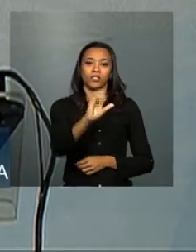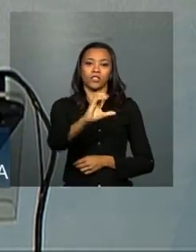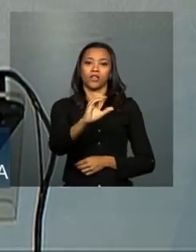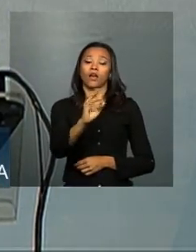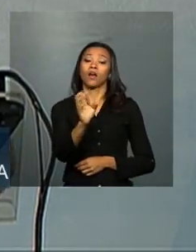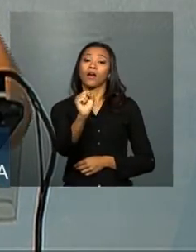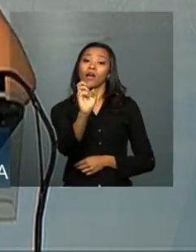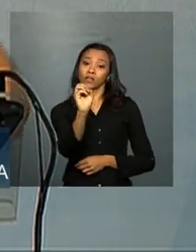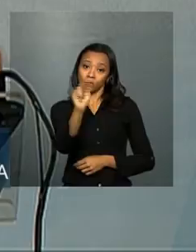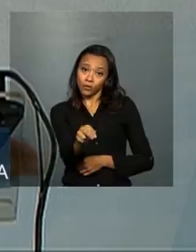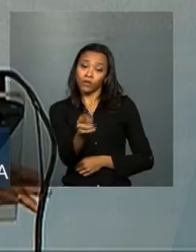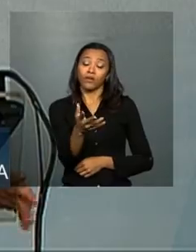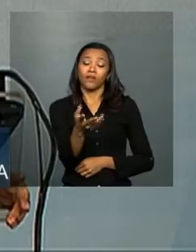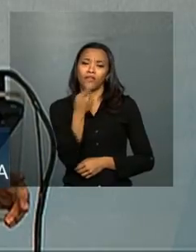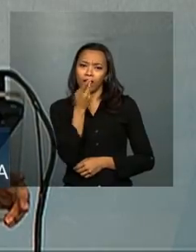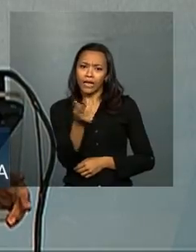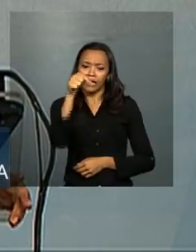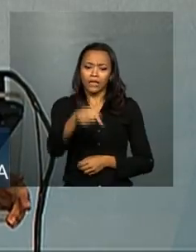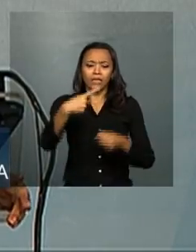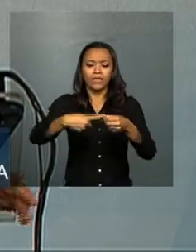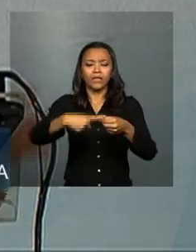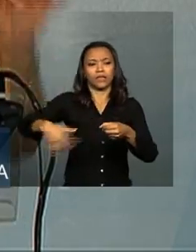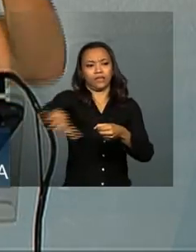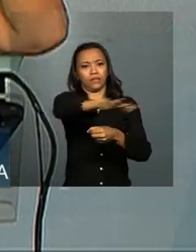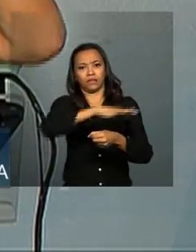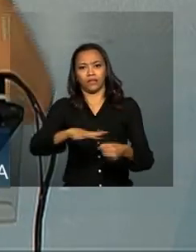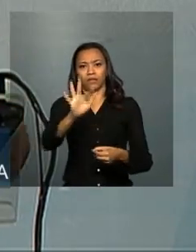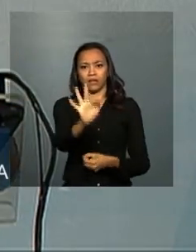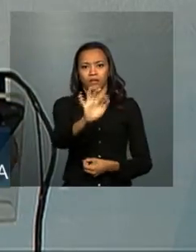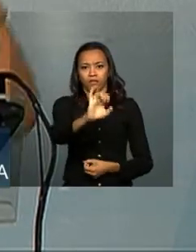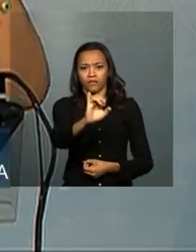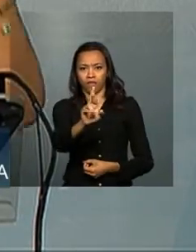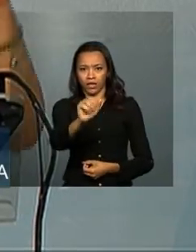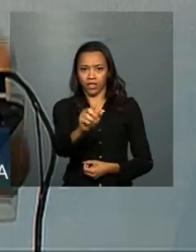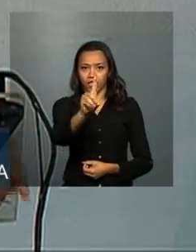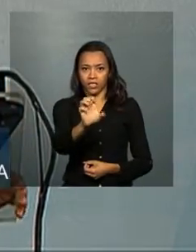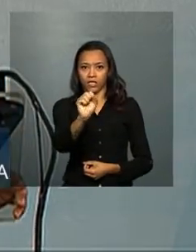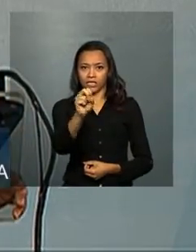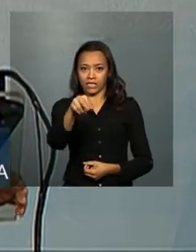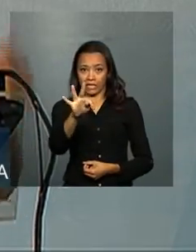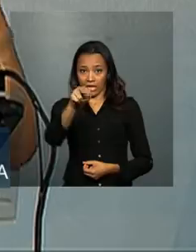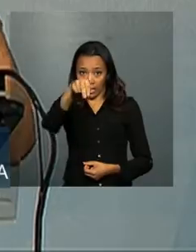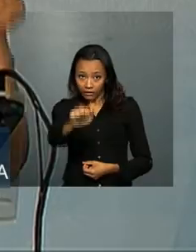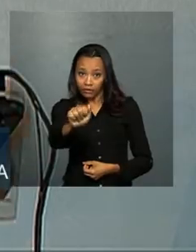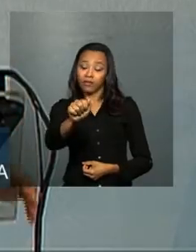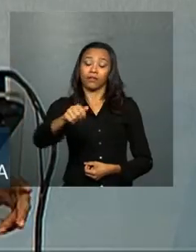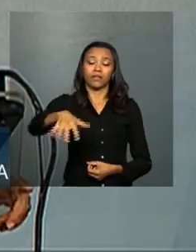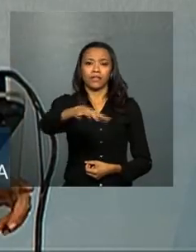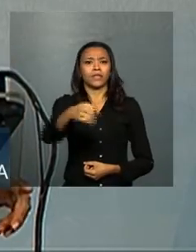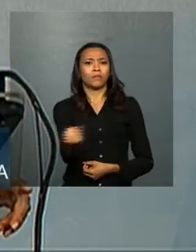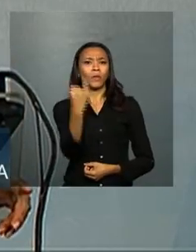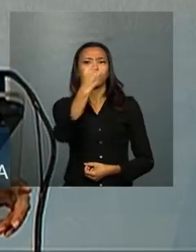a importância que Feira de Santana tem para como centro logístico da